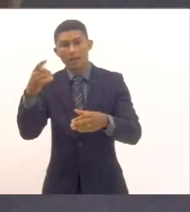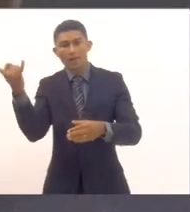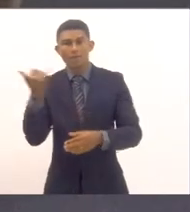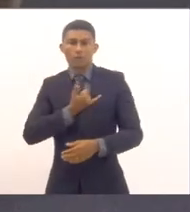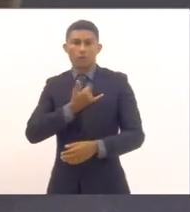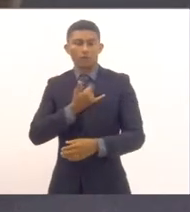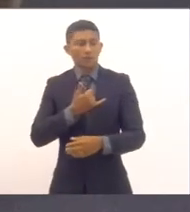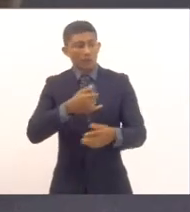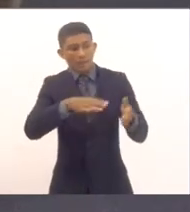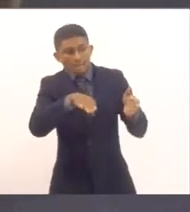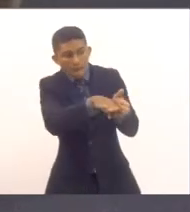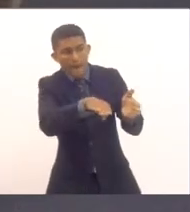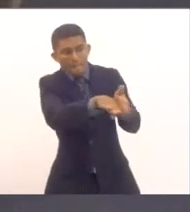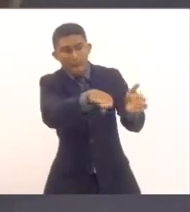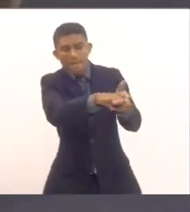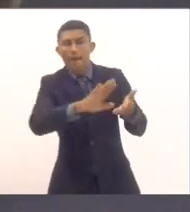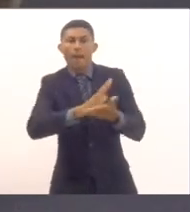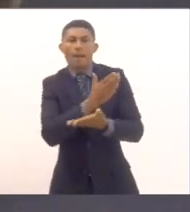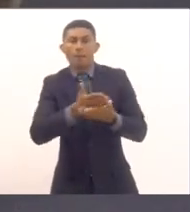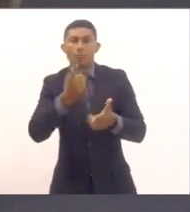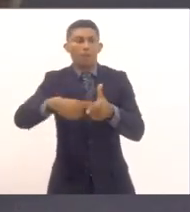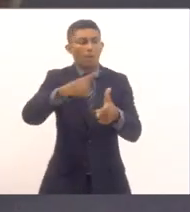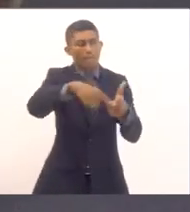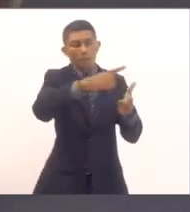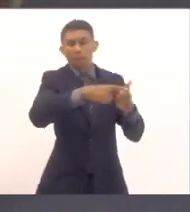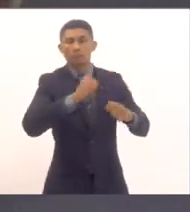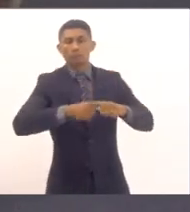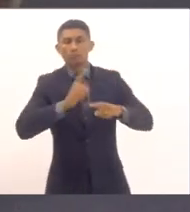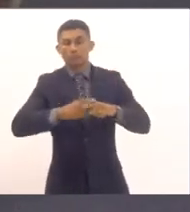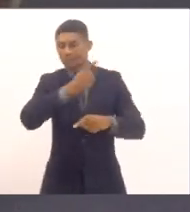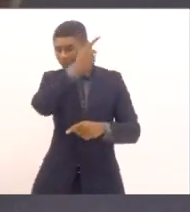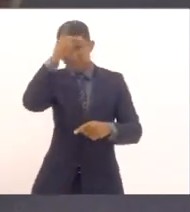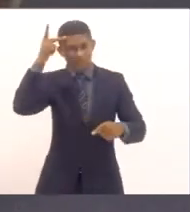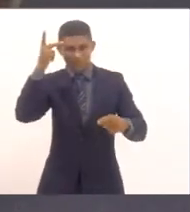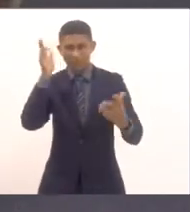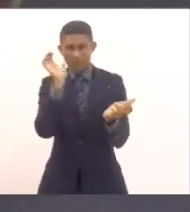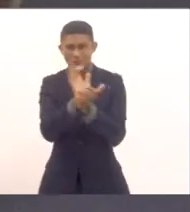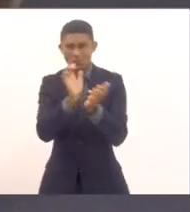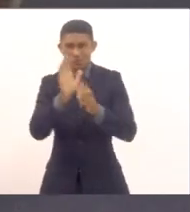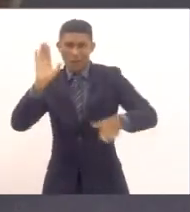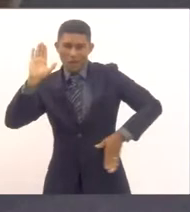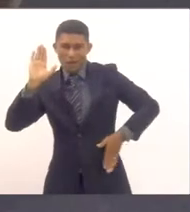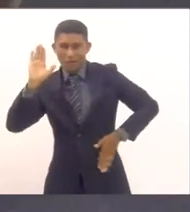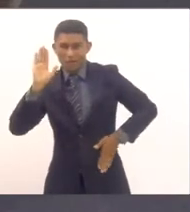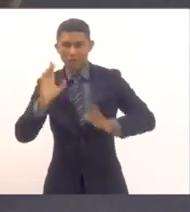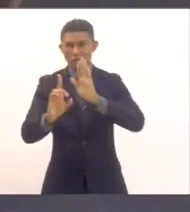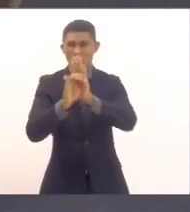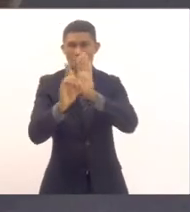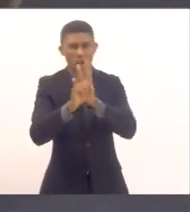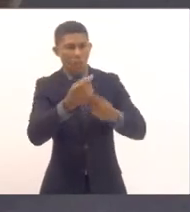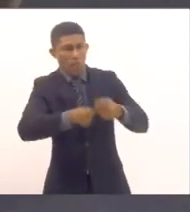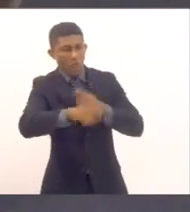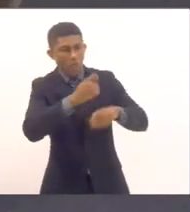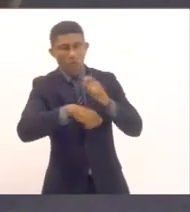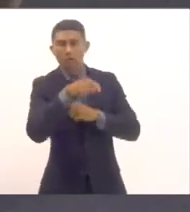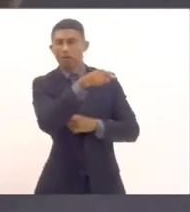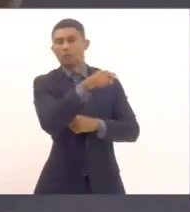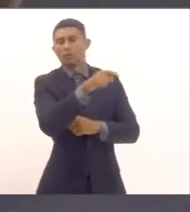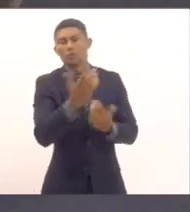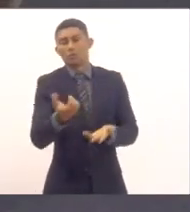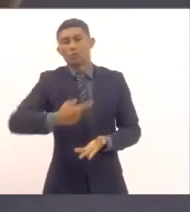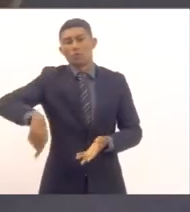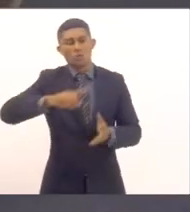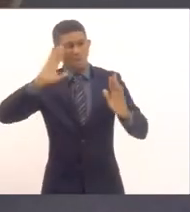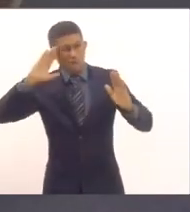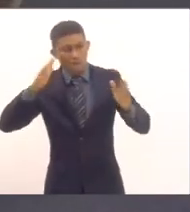problemas para esquecer o teriam sido tomadas pelo tráfico de drogas nós passamos Então a partir dessa data a focar especificamente